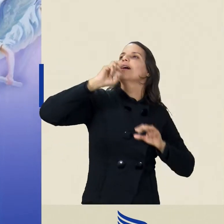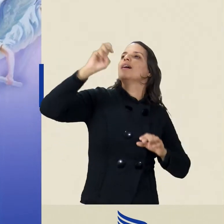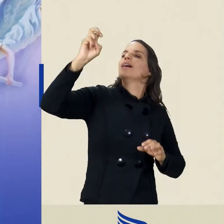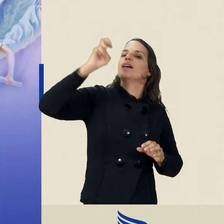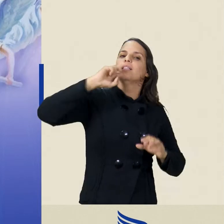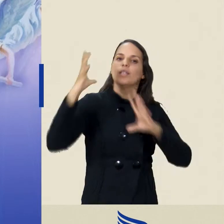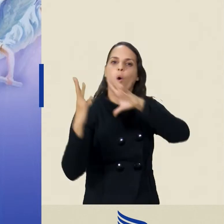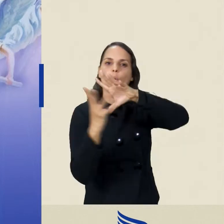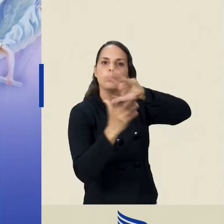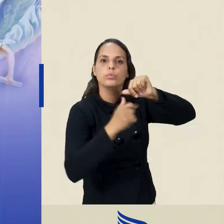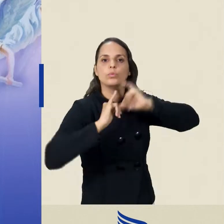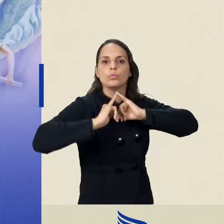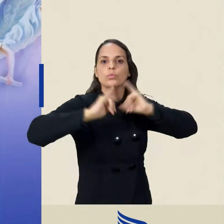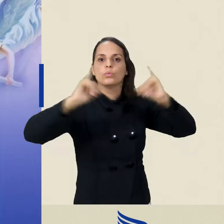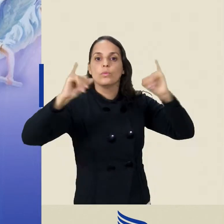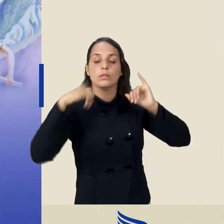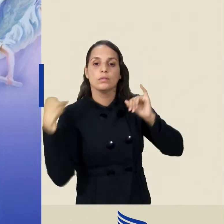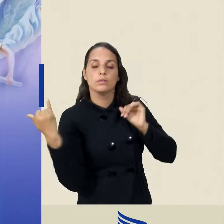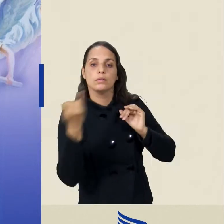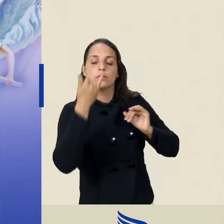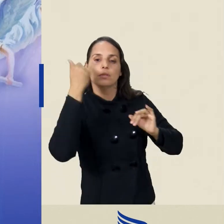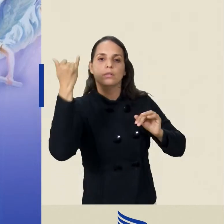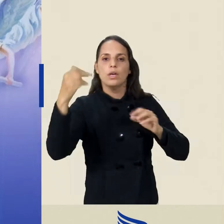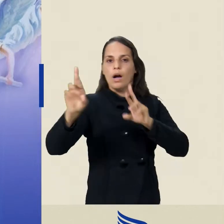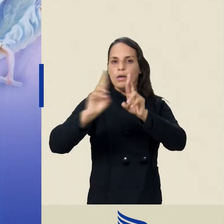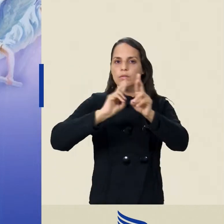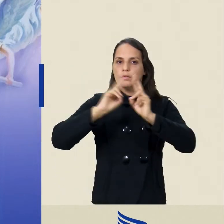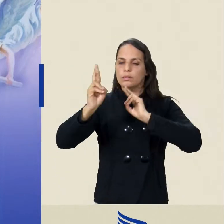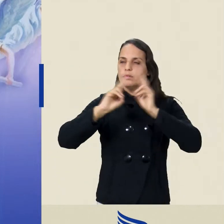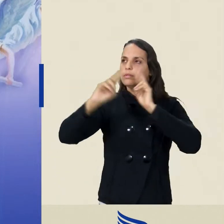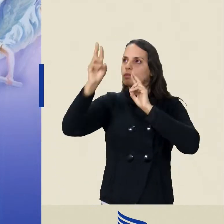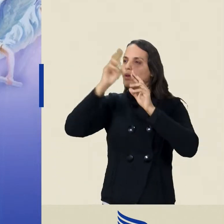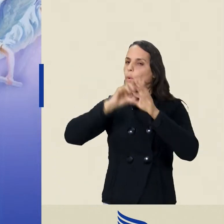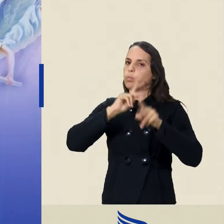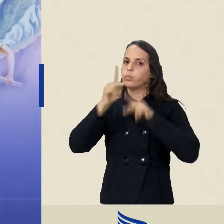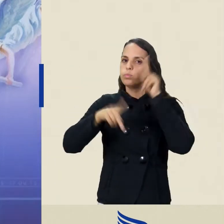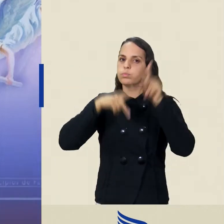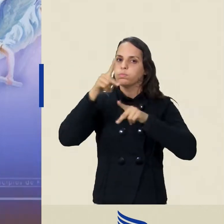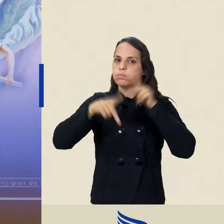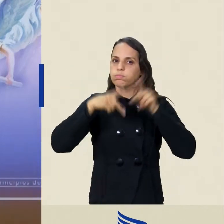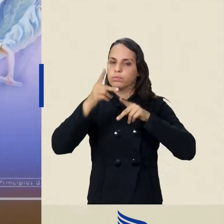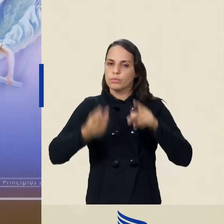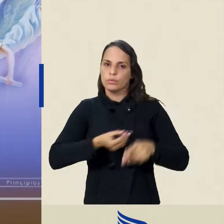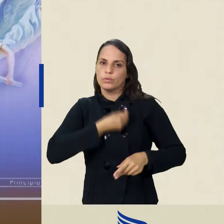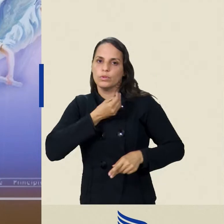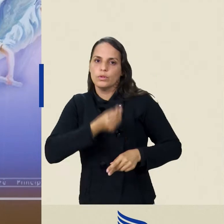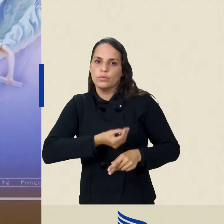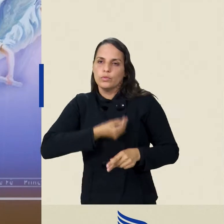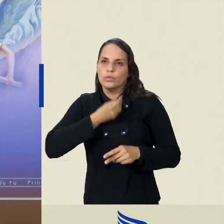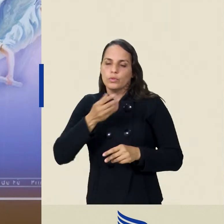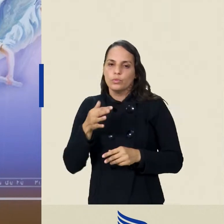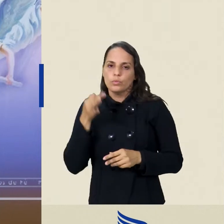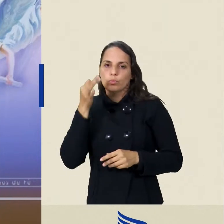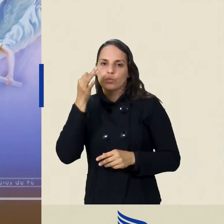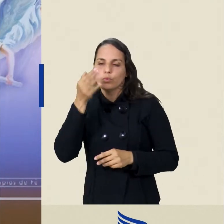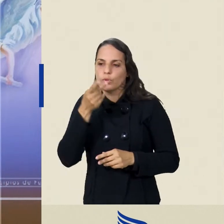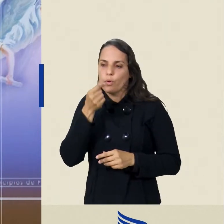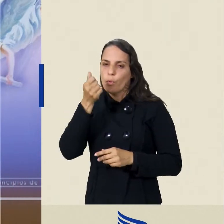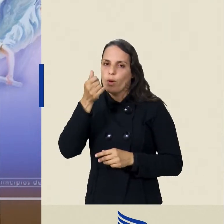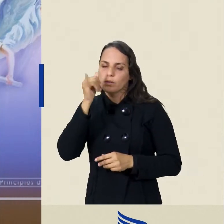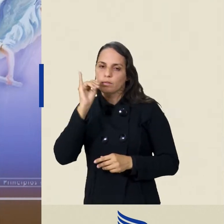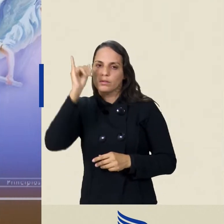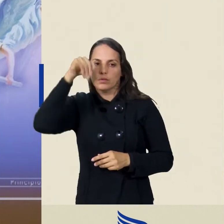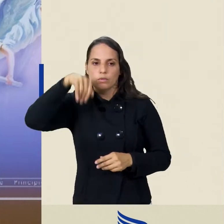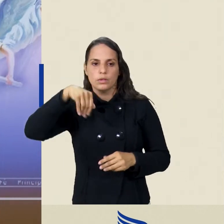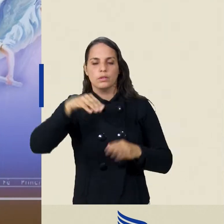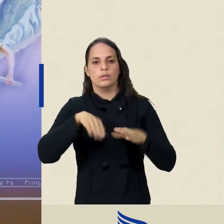mensagem de advertência e tendo relação direta com o povo que vive nos últimos dias da história terrestre. Ninguém